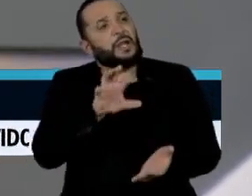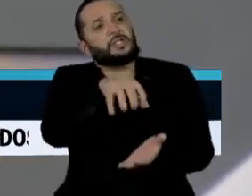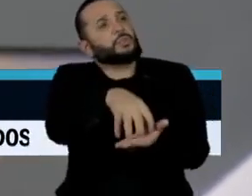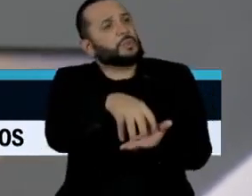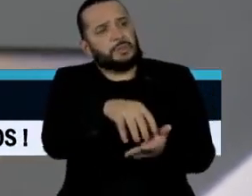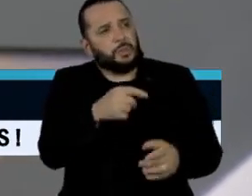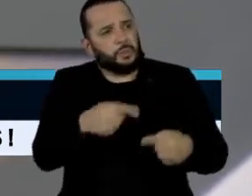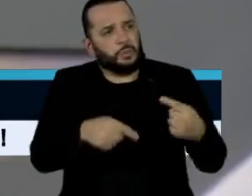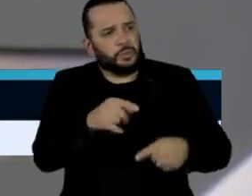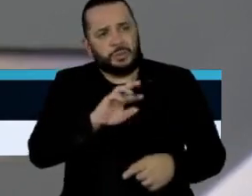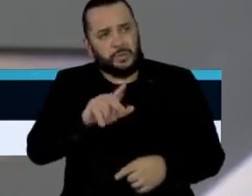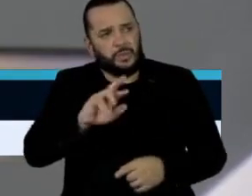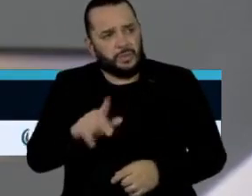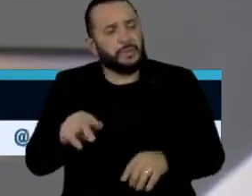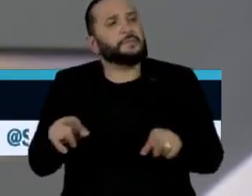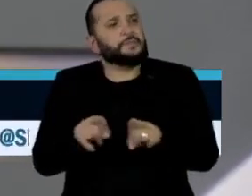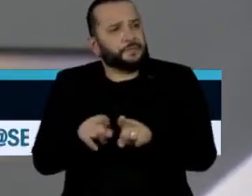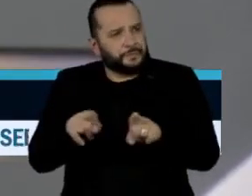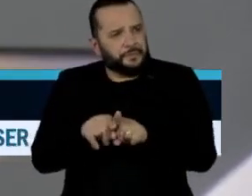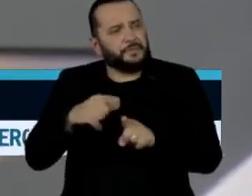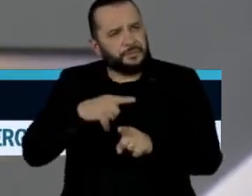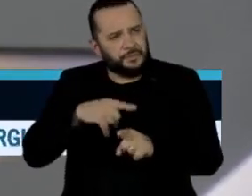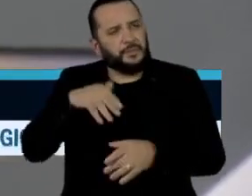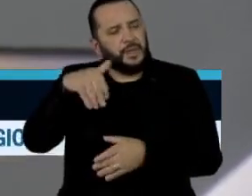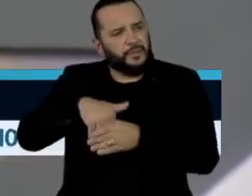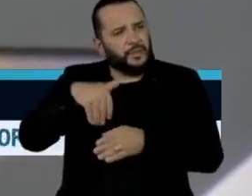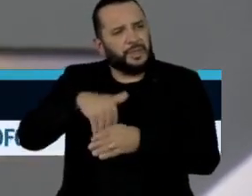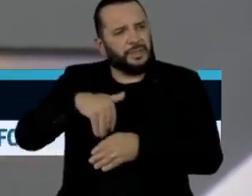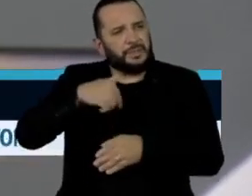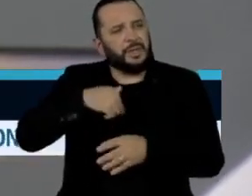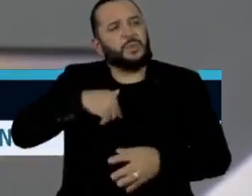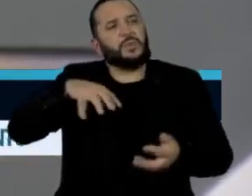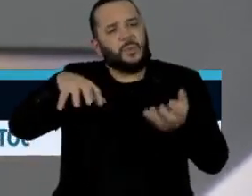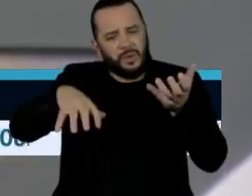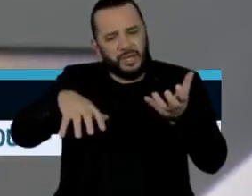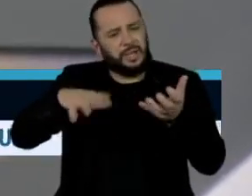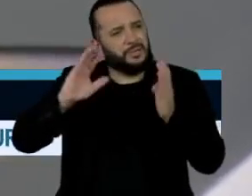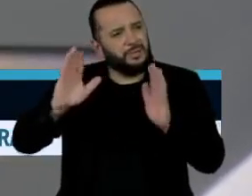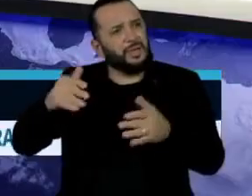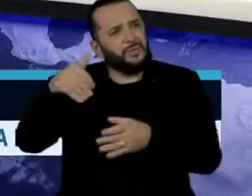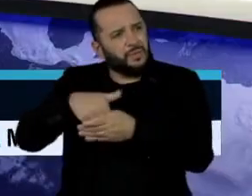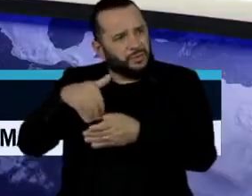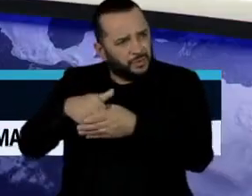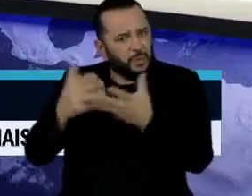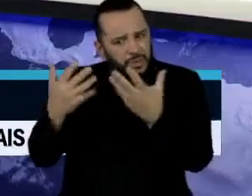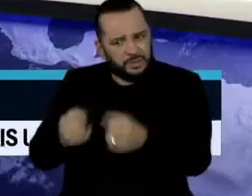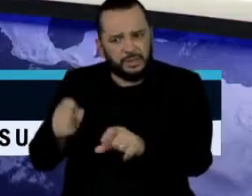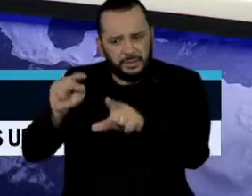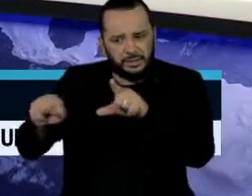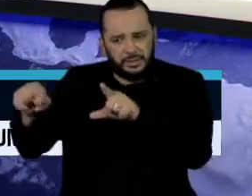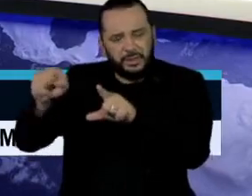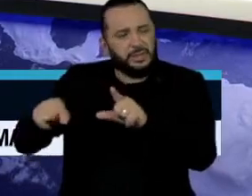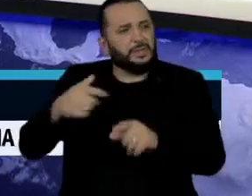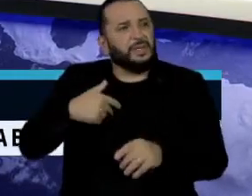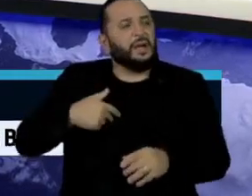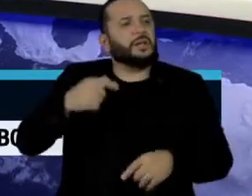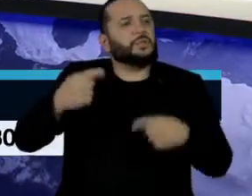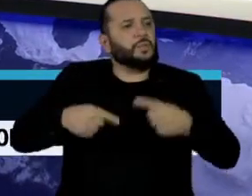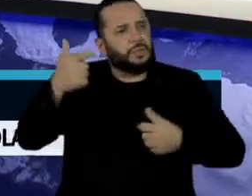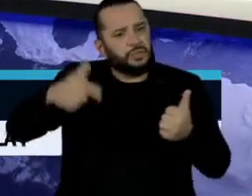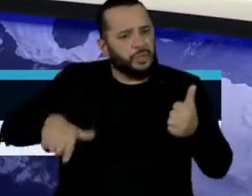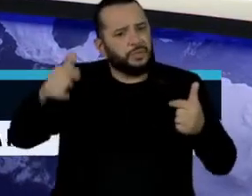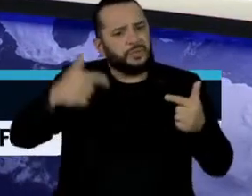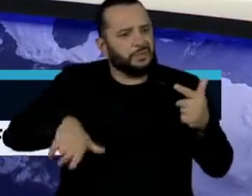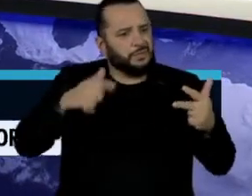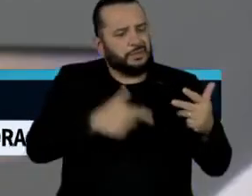sistema eleitoral foi encerrada com a votação no Congresso não dá para gente continuar com discutindo isso o tempo todo Como diz os